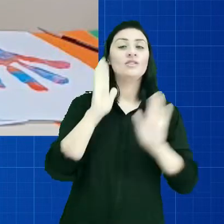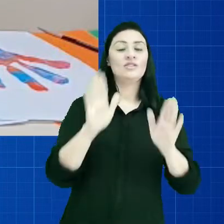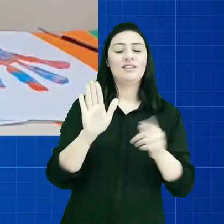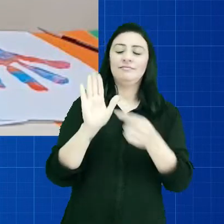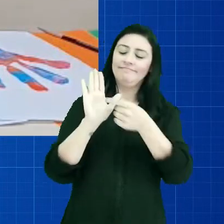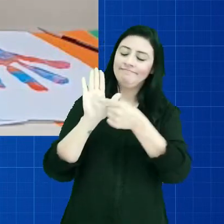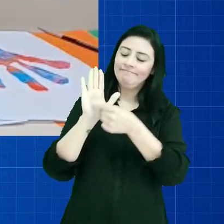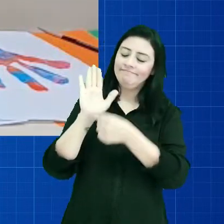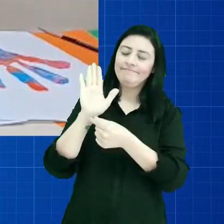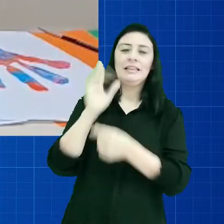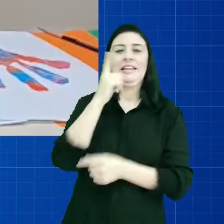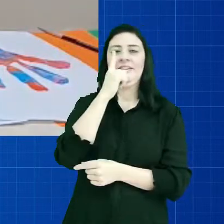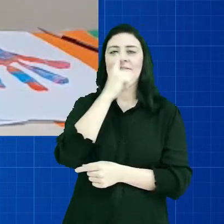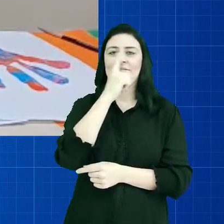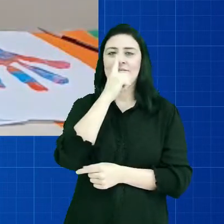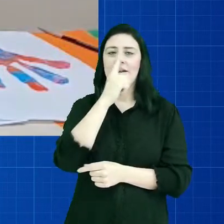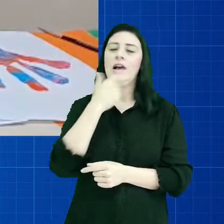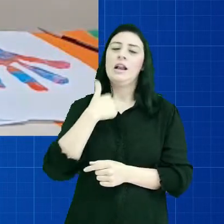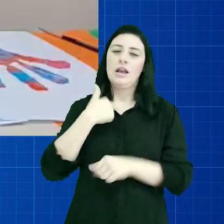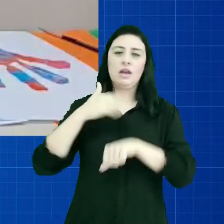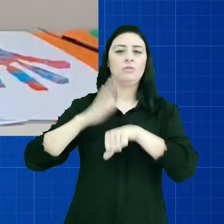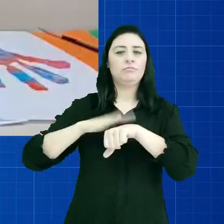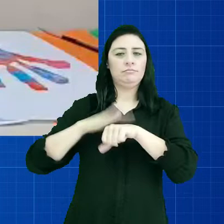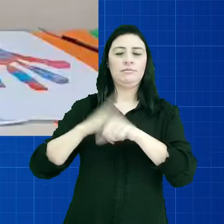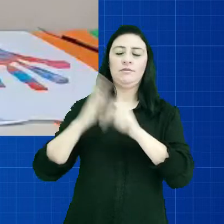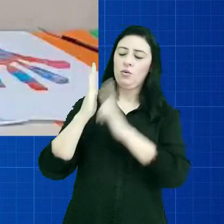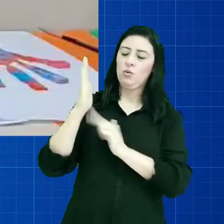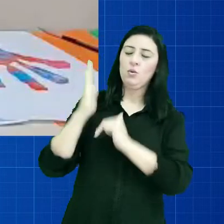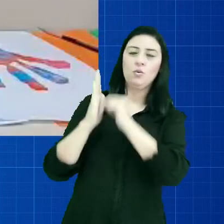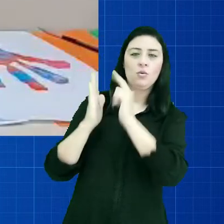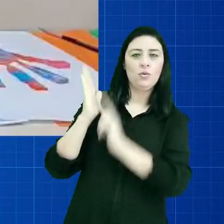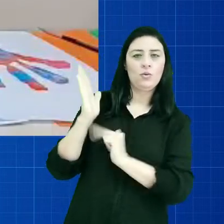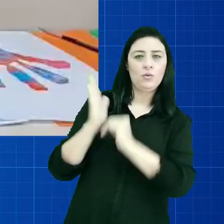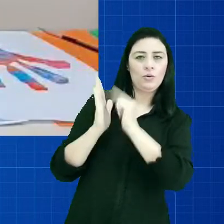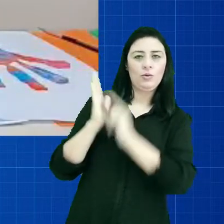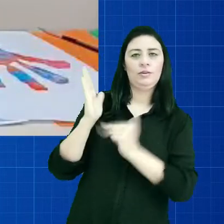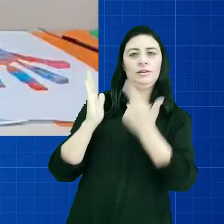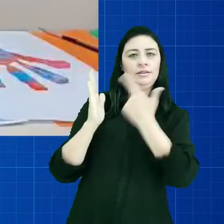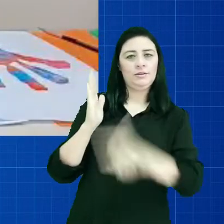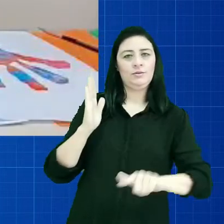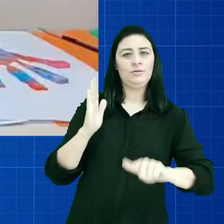Ficou uma falha aqui embaixo, ó, mas eu vou preenchê-la também, tá?